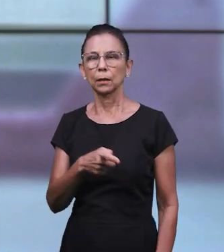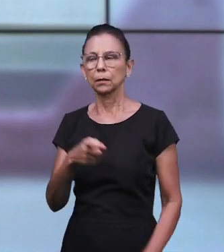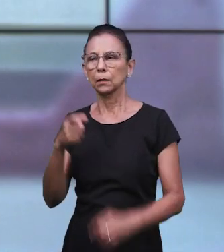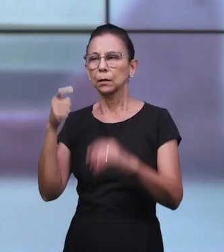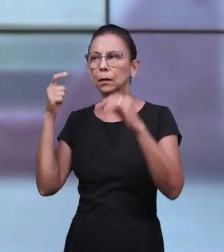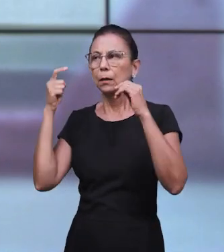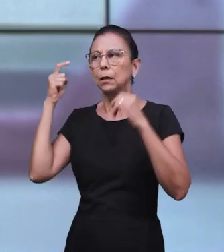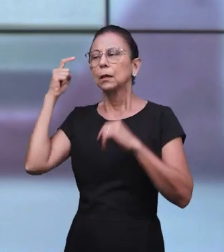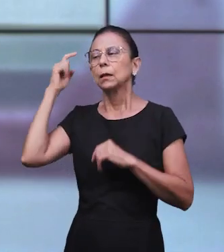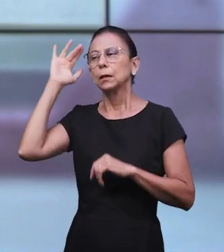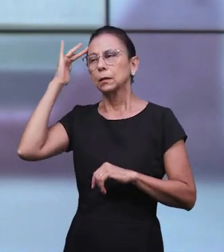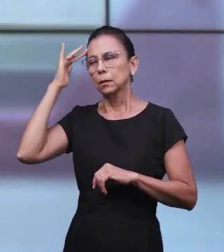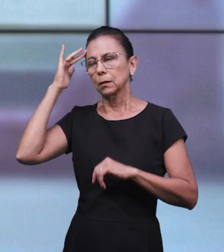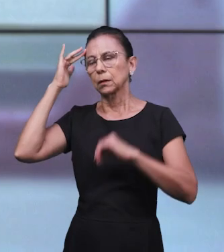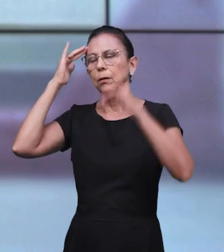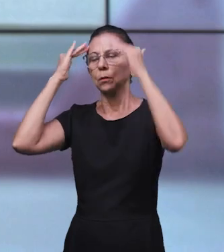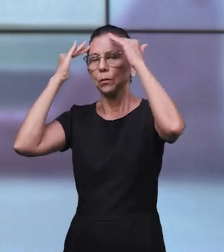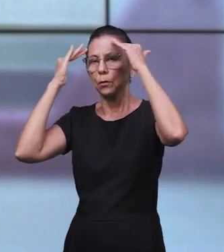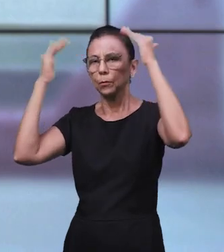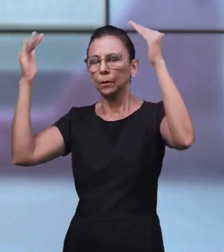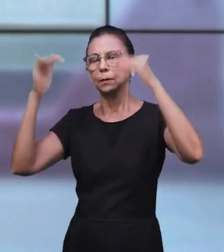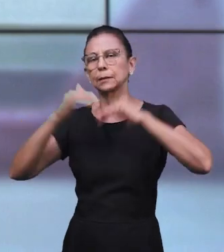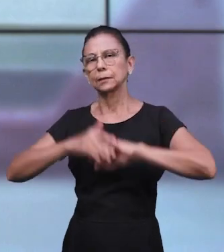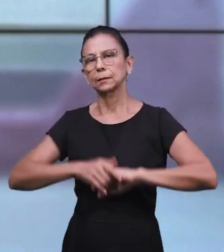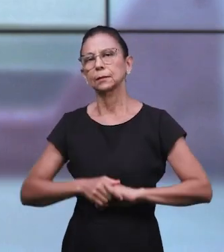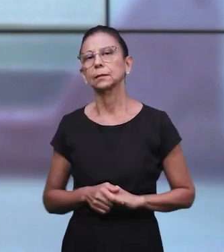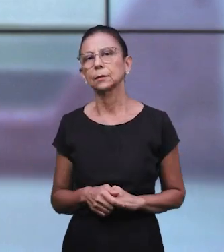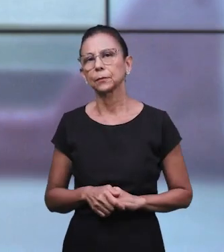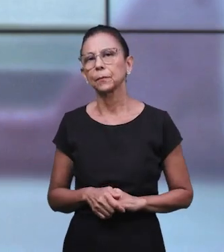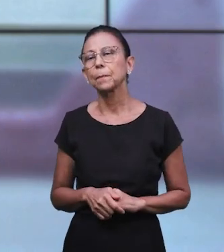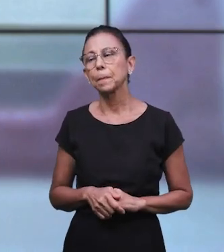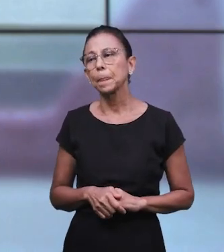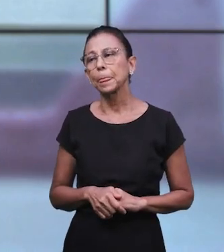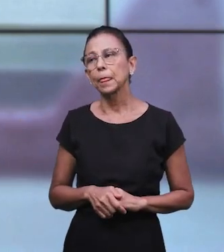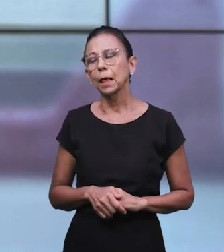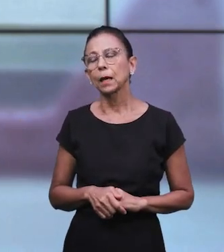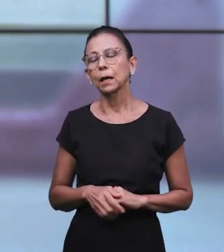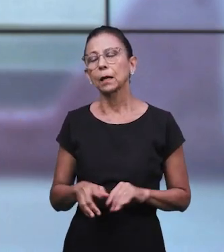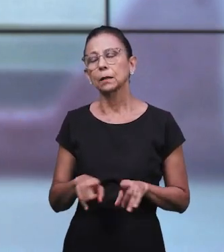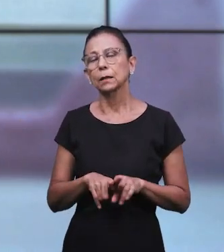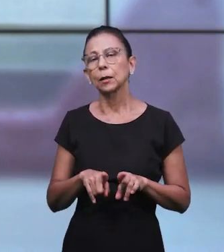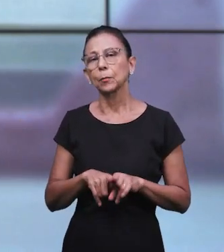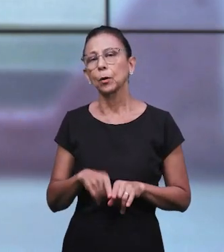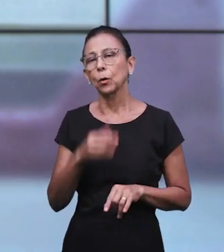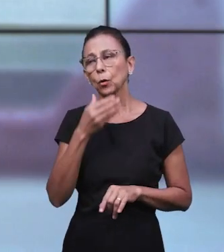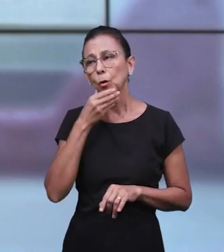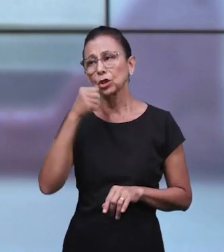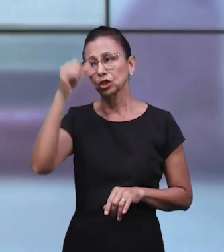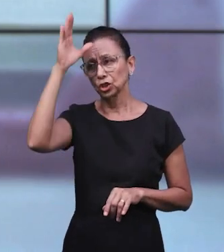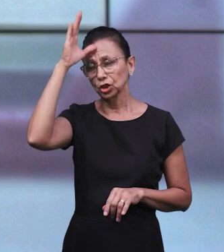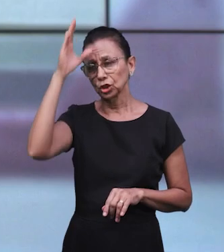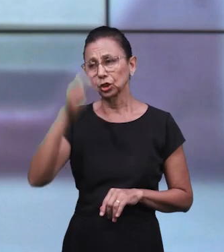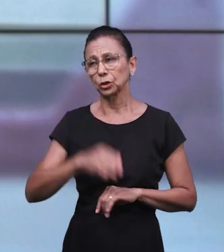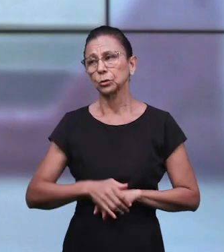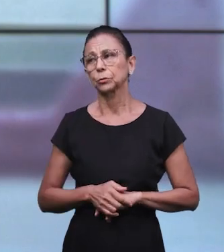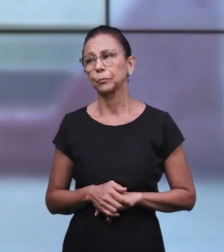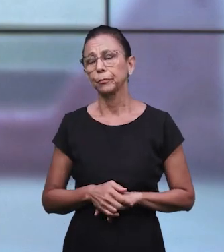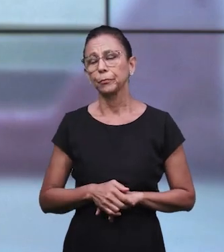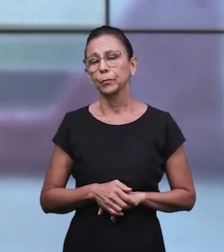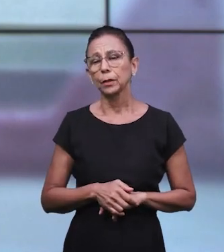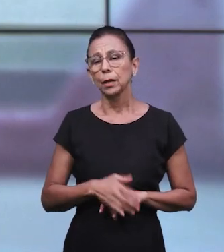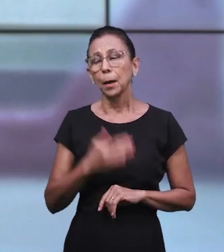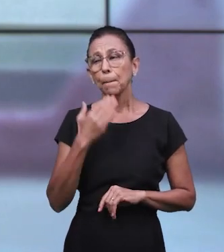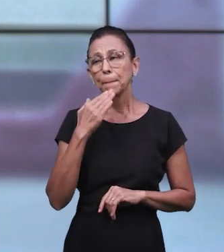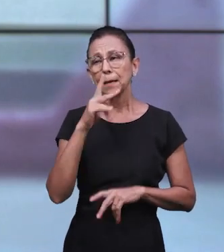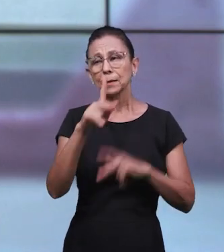Mardoqueu, obedeceu e então fez um pedido. Vai, ajunta todos os judeus, jejuai por mim, não comei